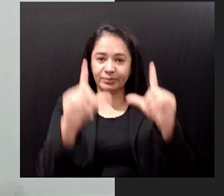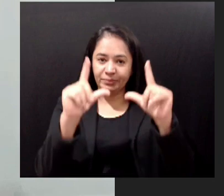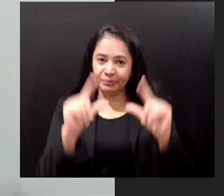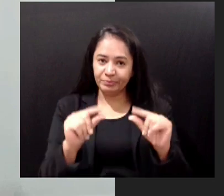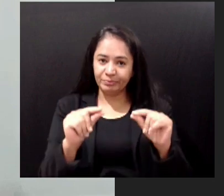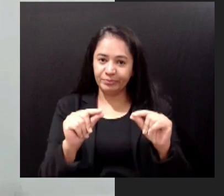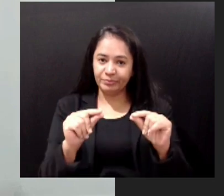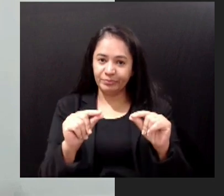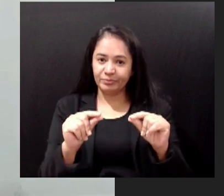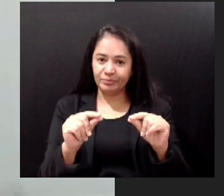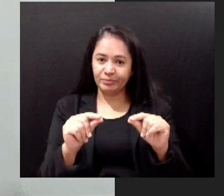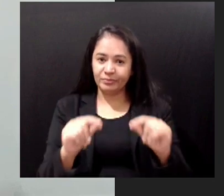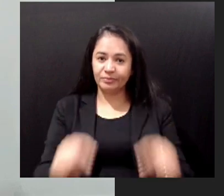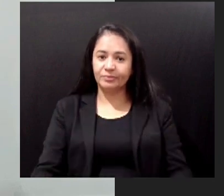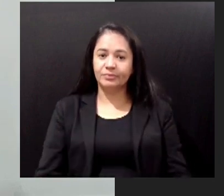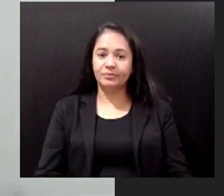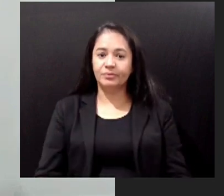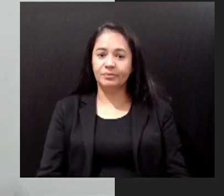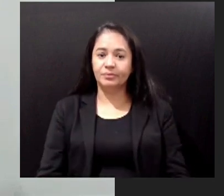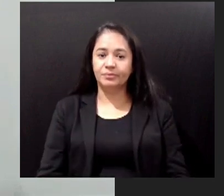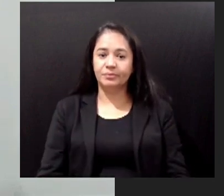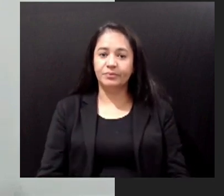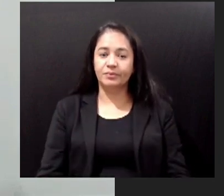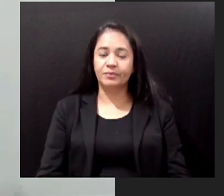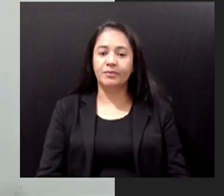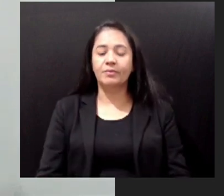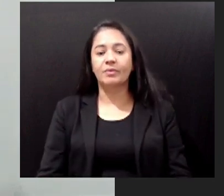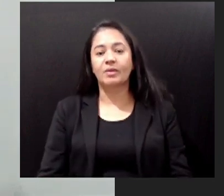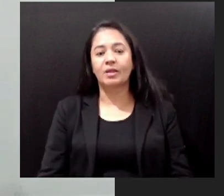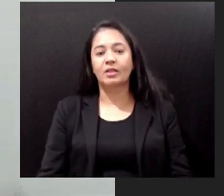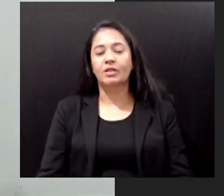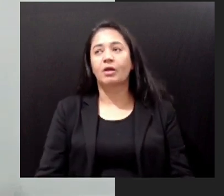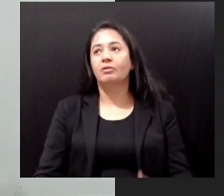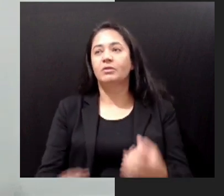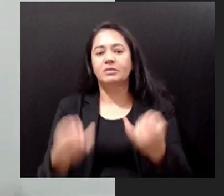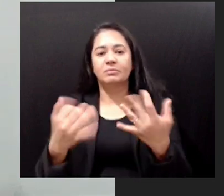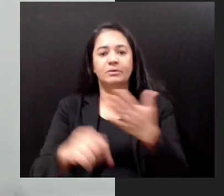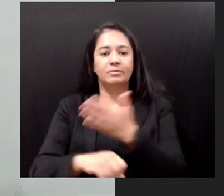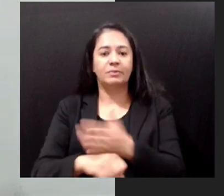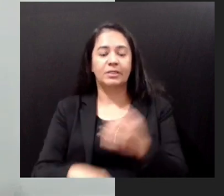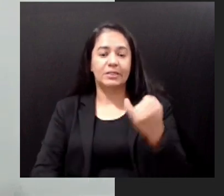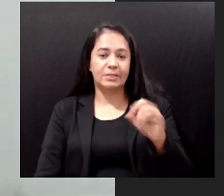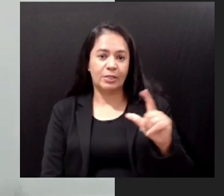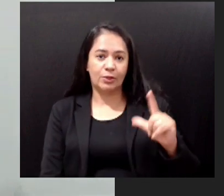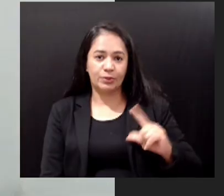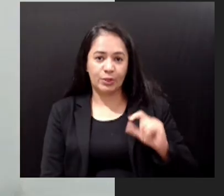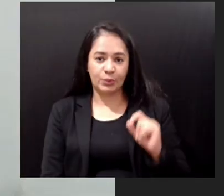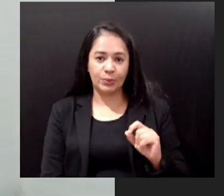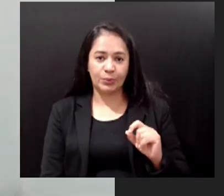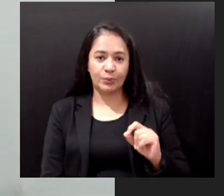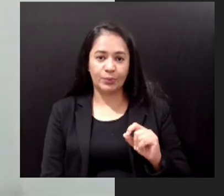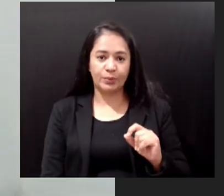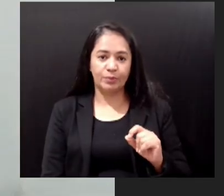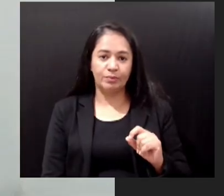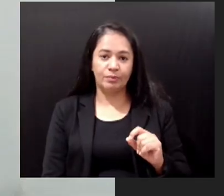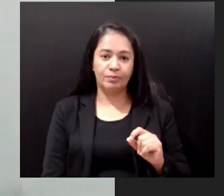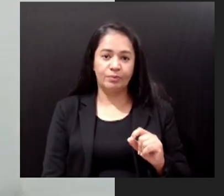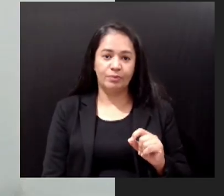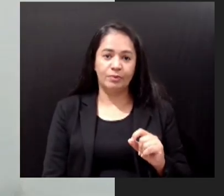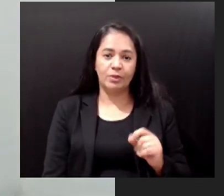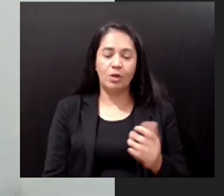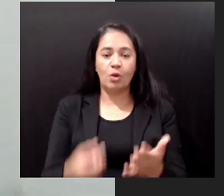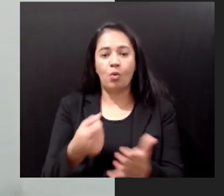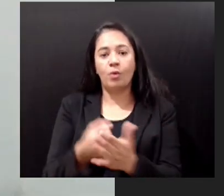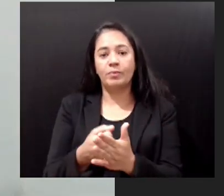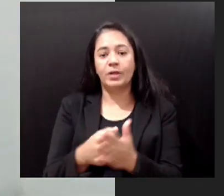redução desse valor da pensão. Então, em termos práticos, se eu tiver efetivamente um dever fixado